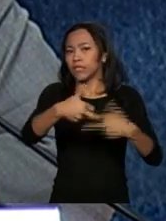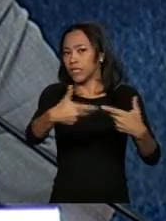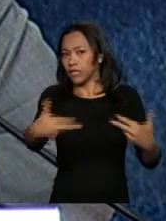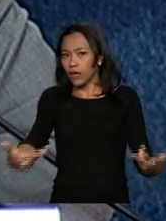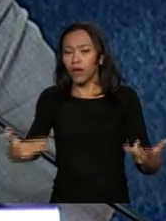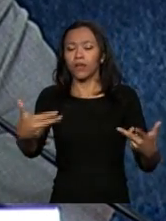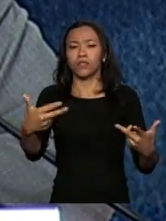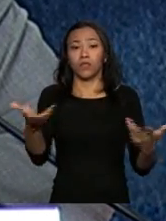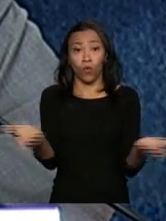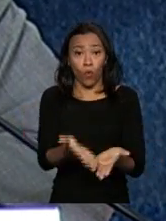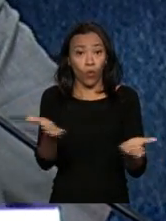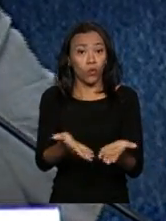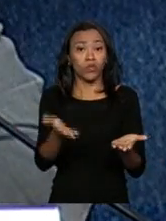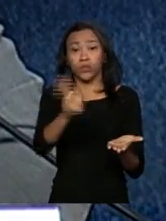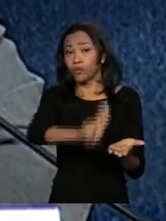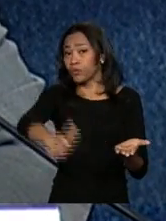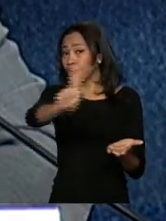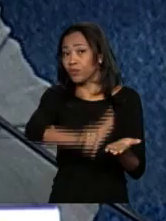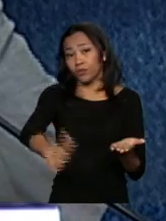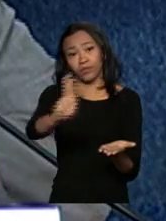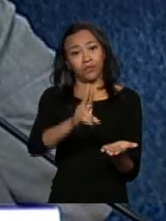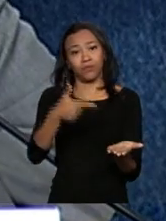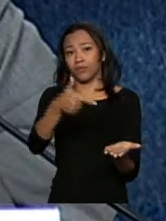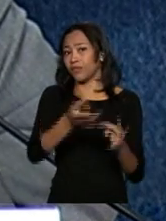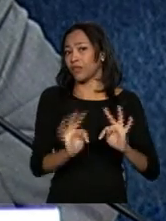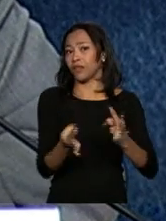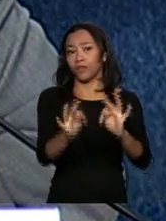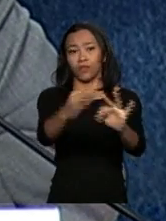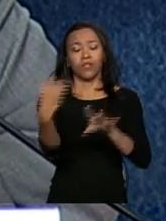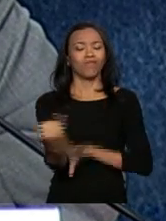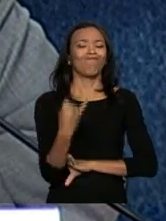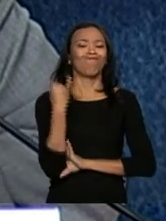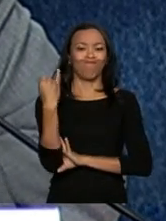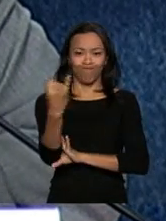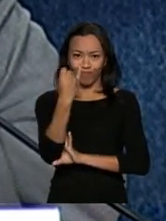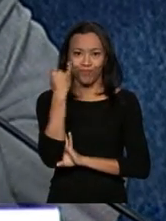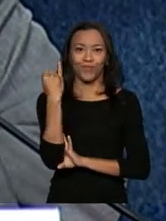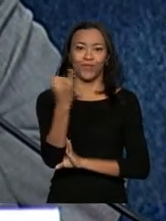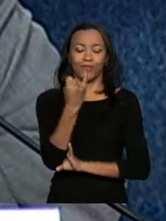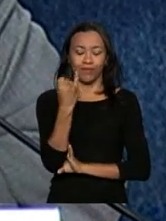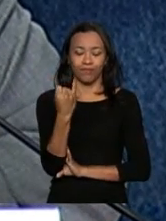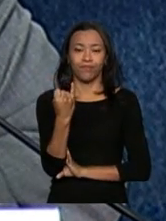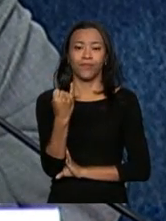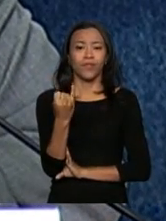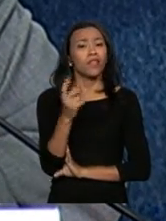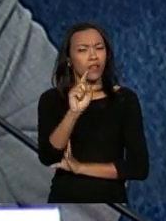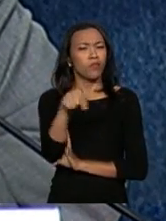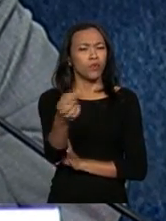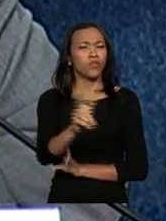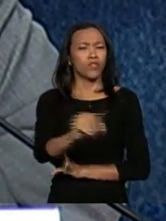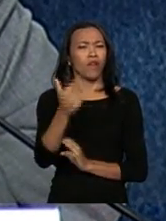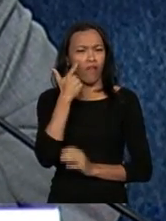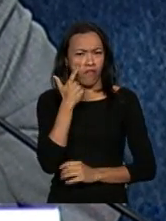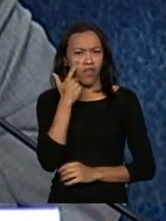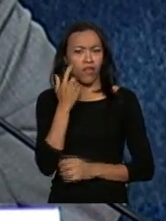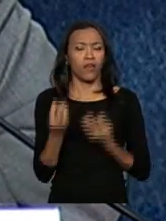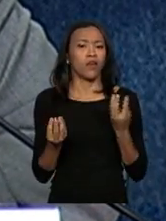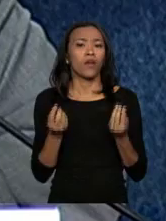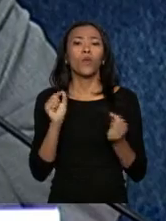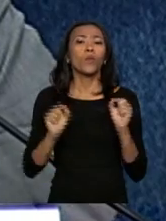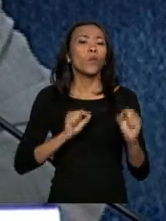eh hoje em dia o valor agregado que isso tudo traz é impressionante a gente vai depois vê um pouco o que